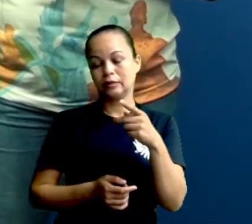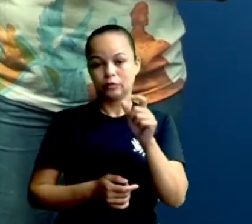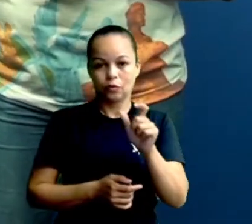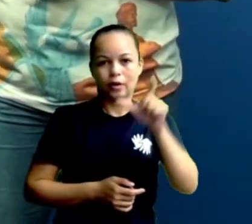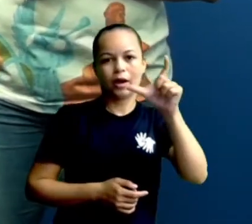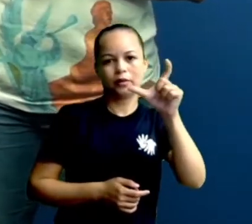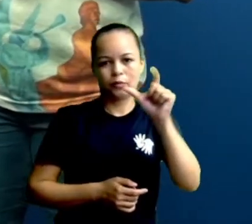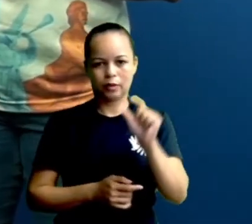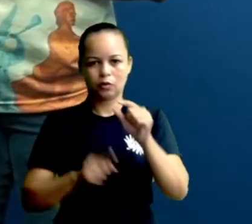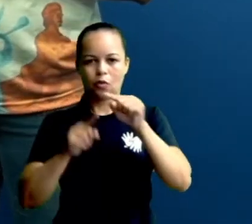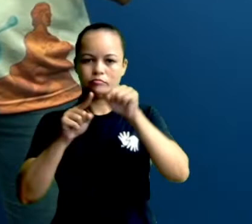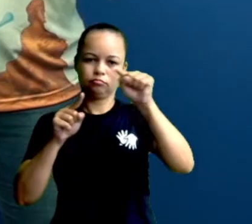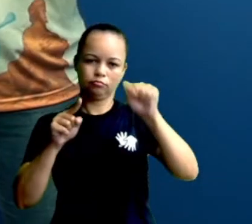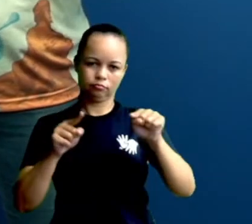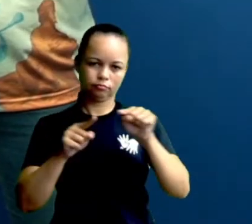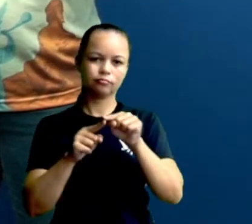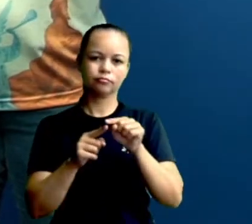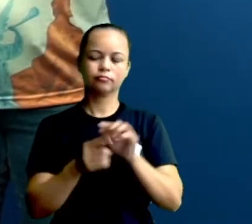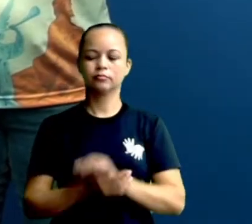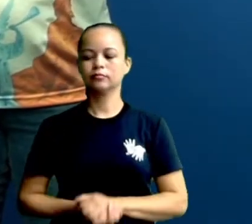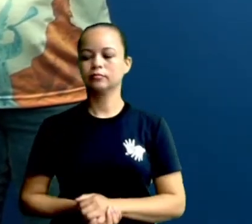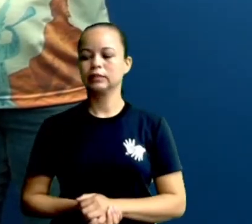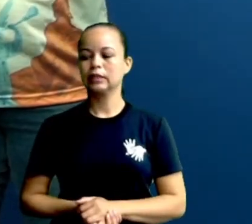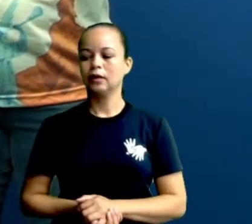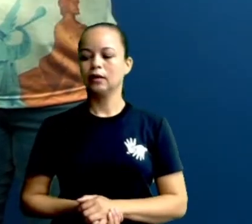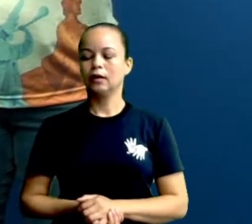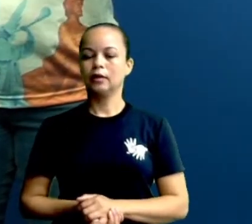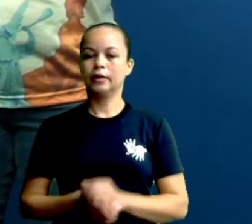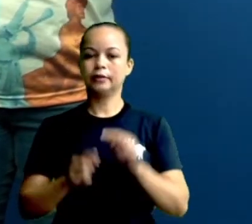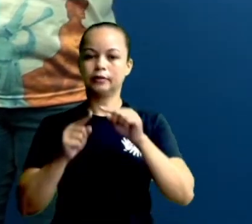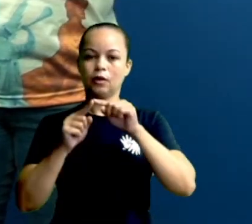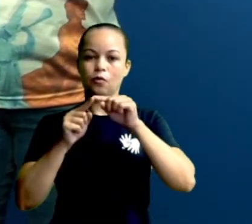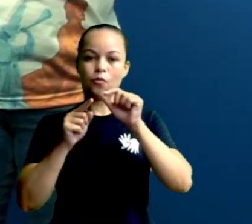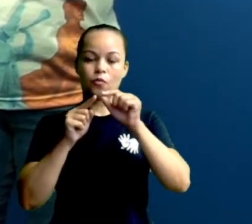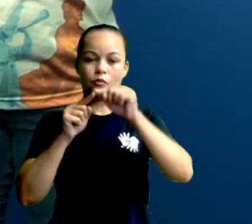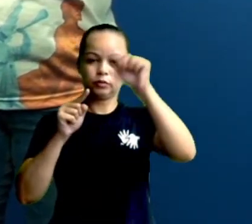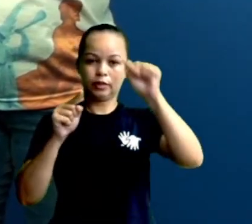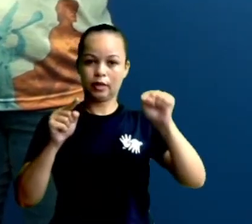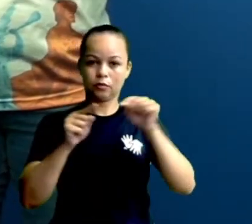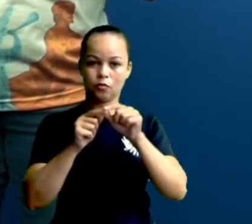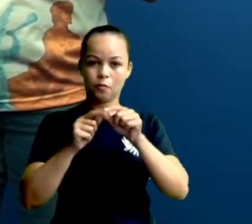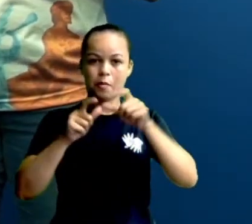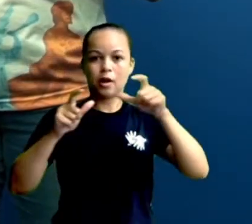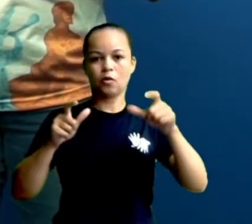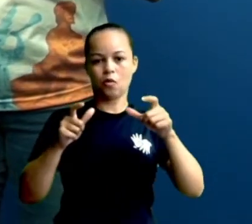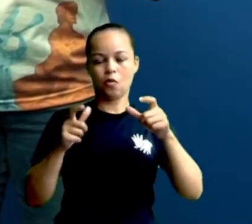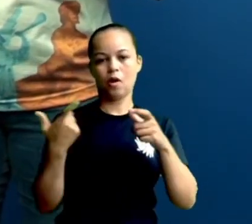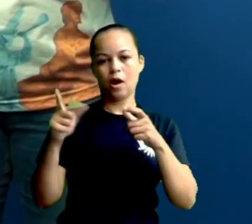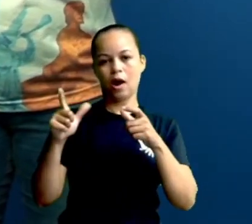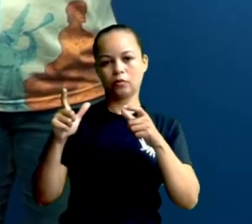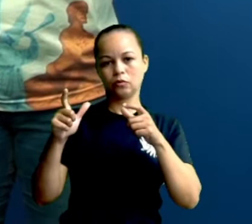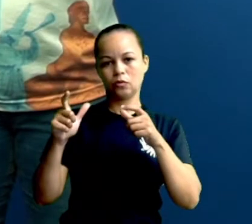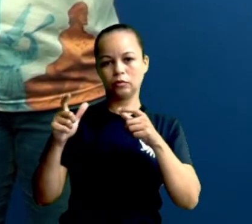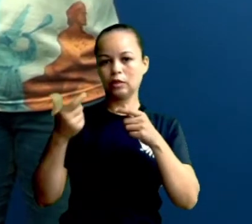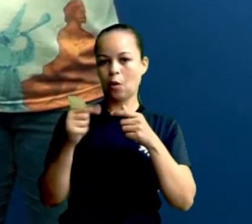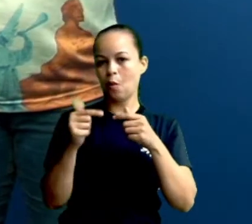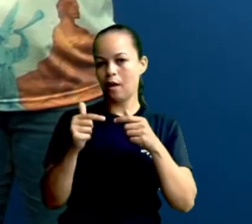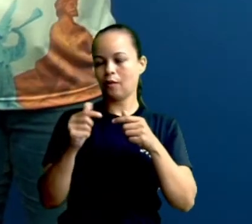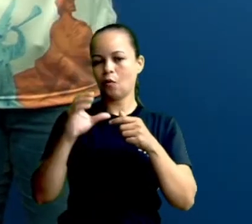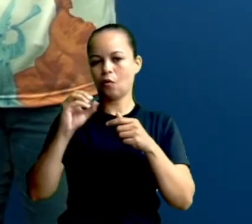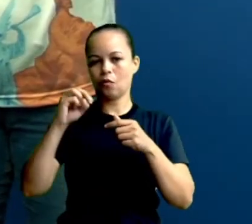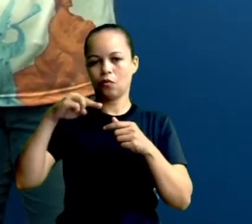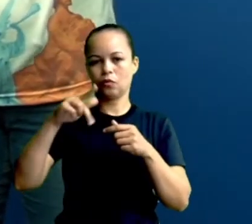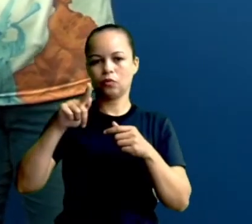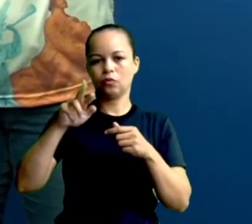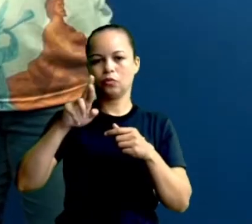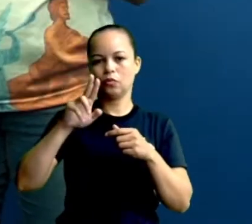triângulos menores, ok? E aí, o maior termina não sendo congruente a esse triângulo menor. Lembra lá?